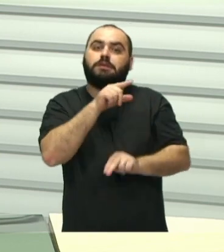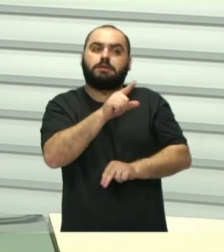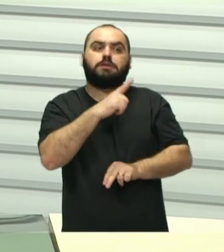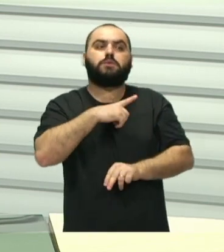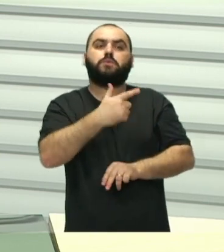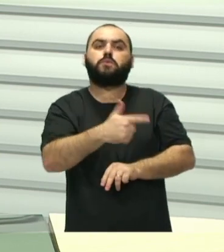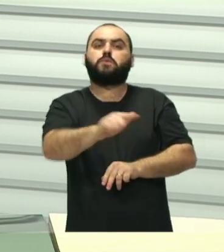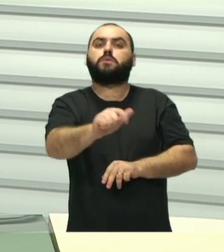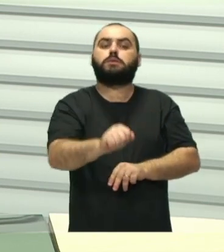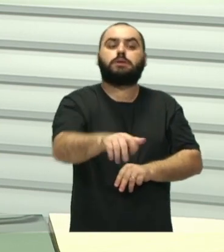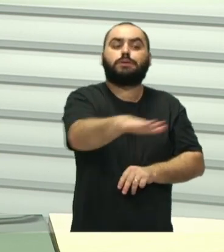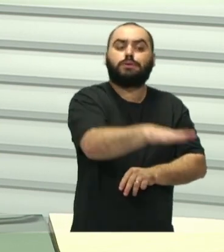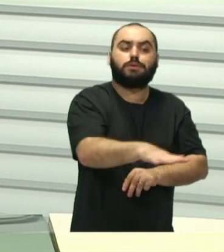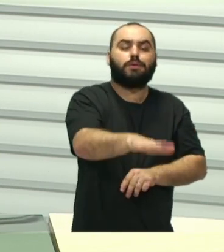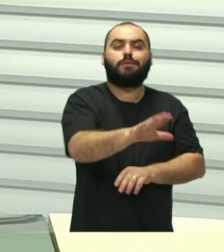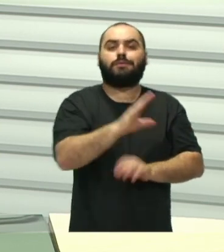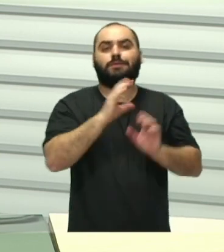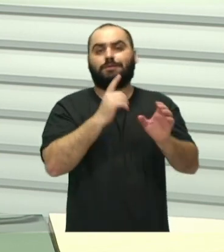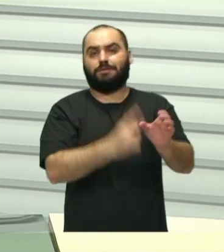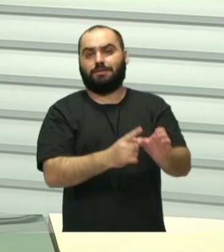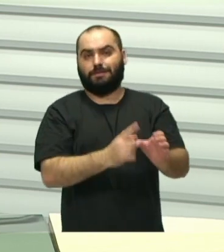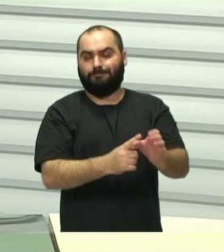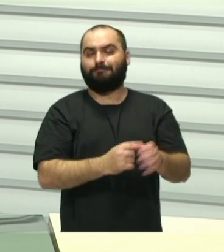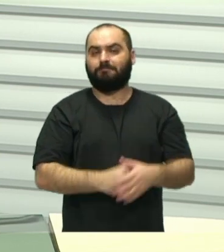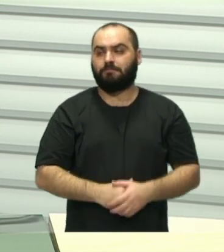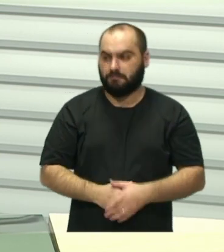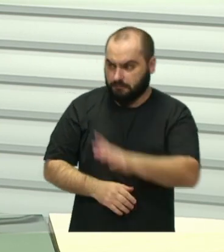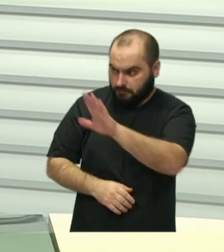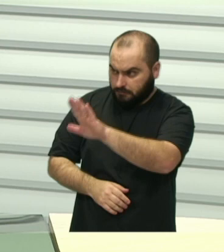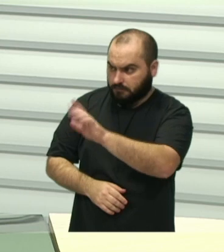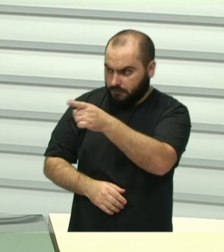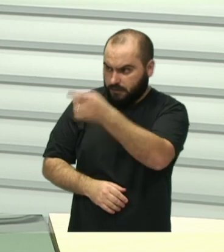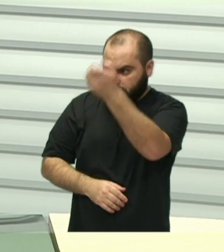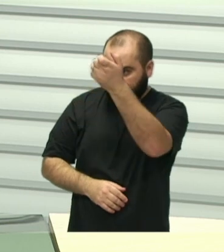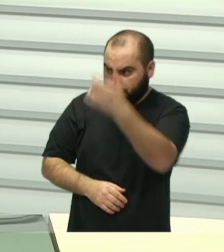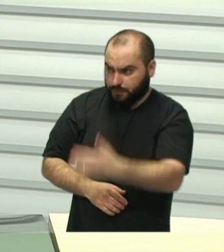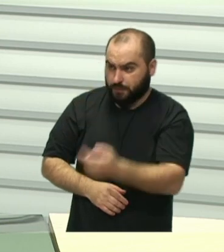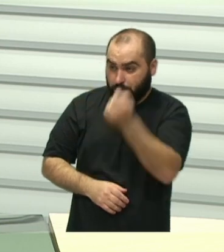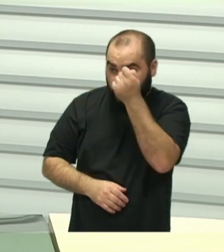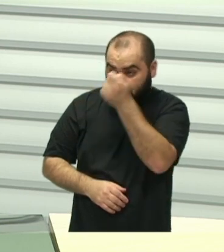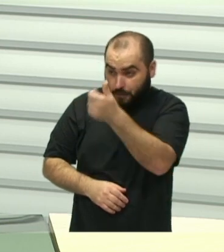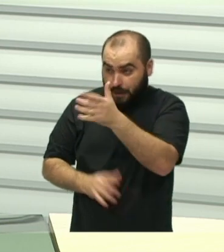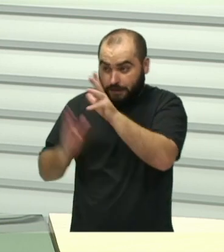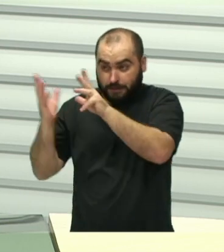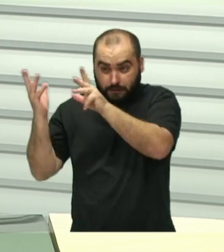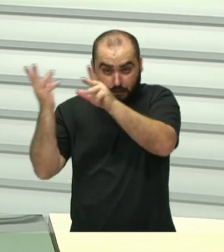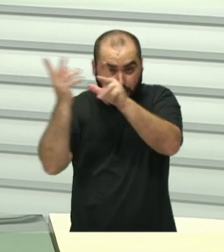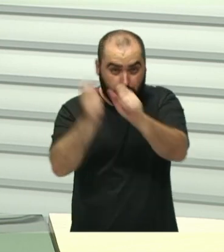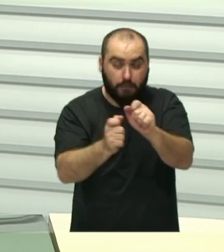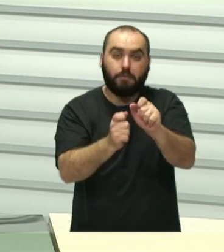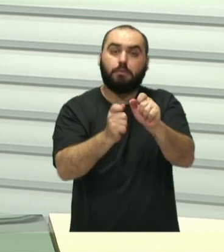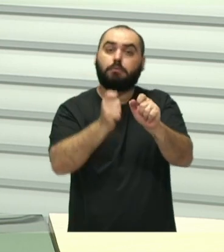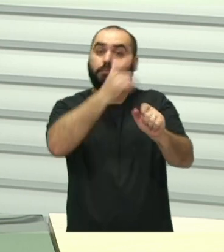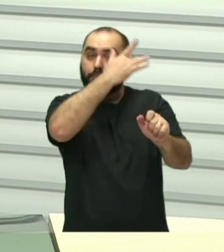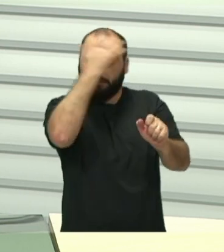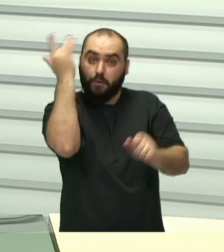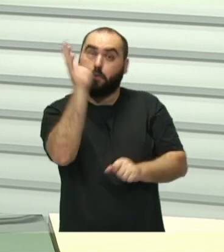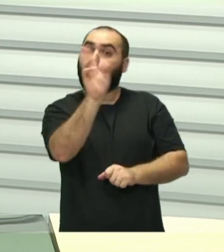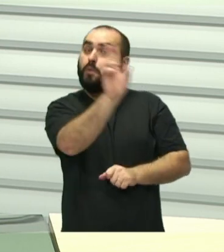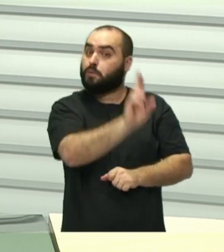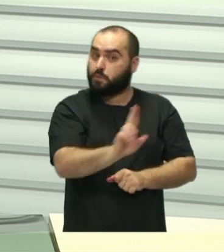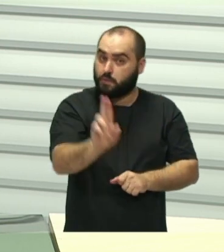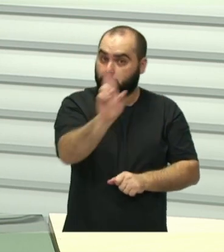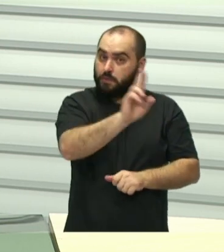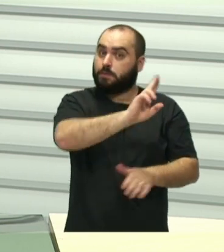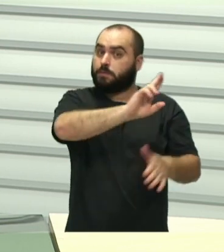tão ao momento importante foram como você nos colocou quase todas as sessões alguém utilizou da Tribuna e nós vamos manter